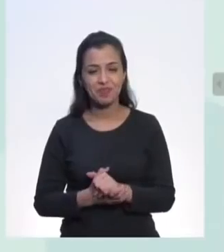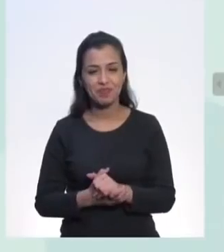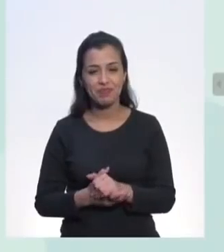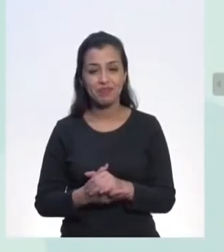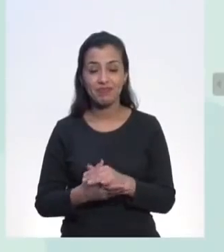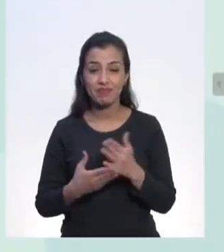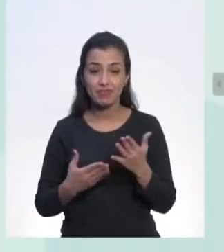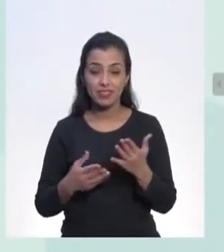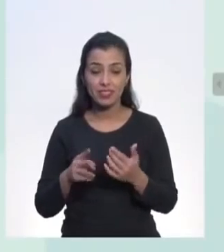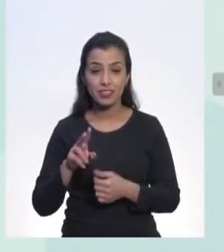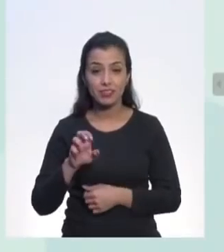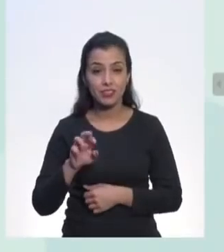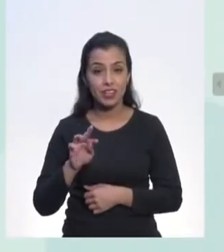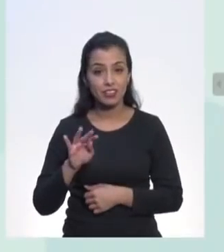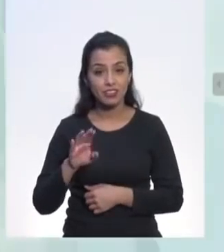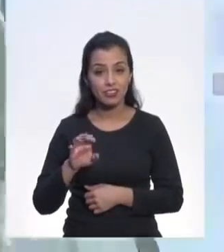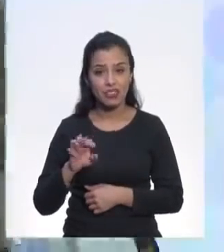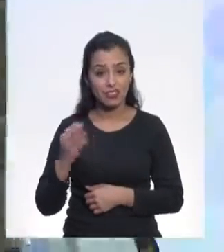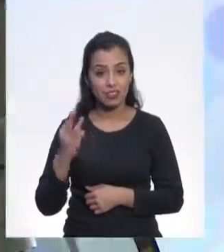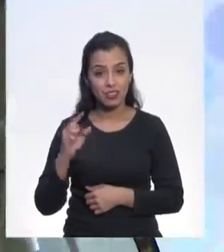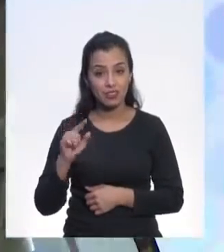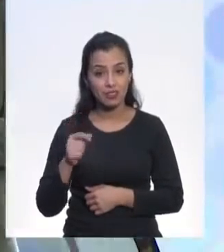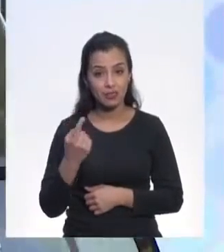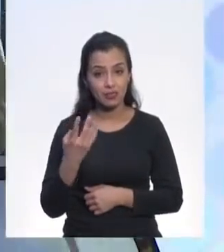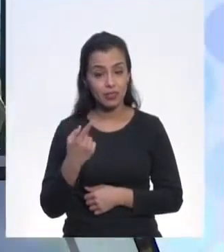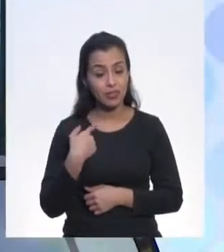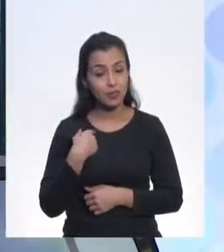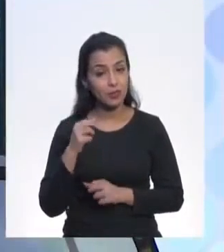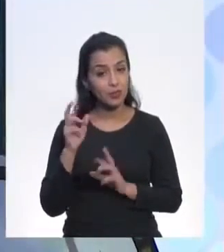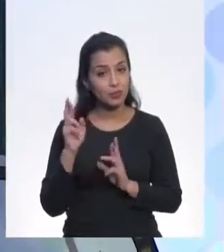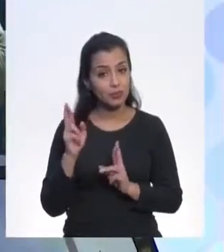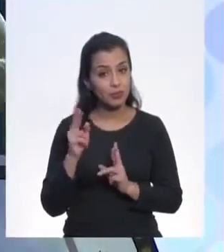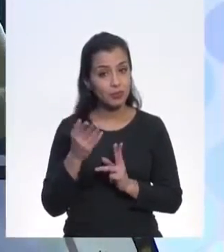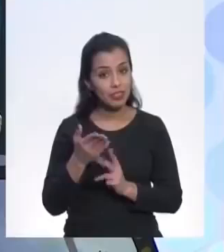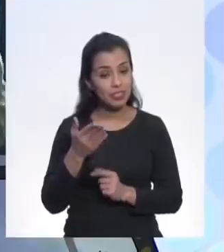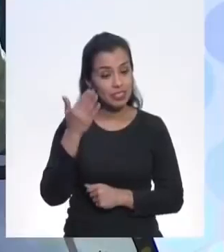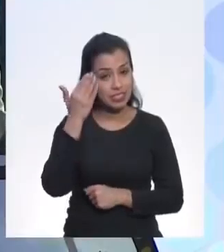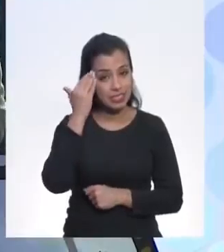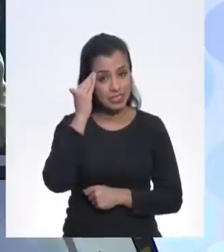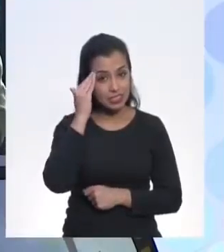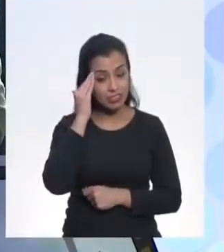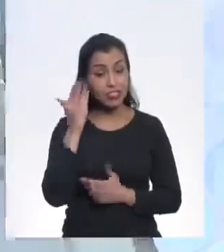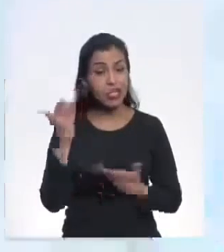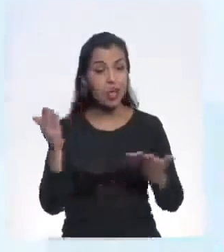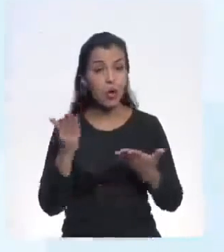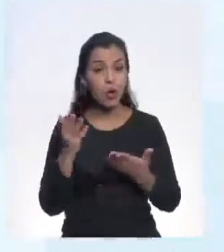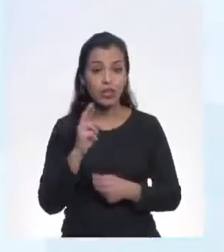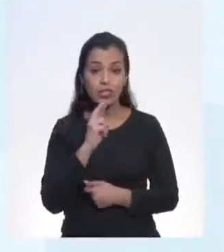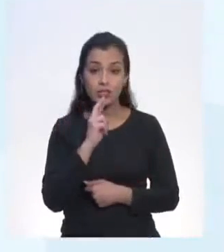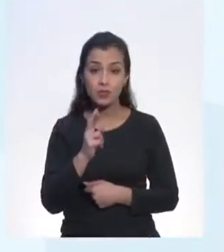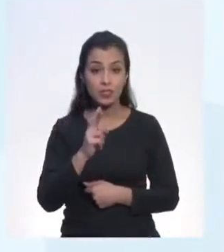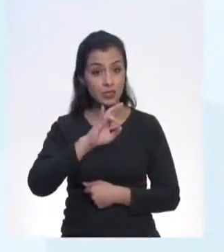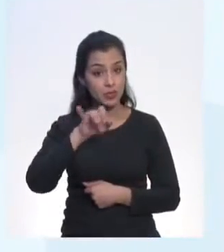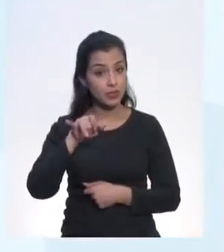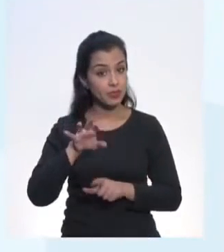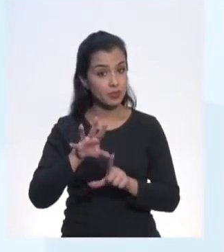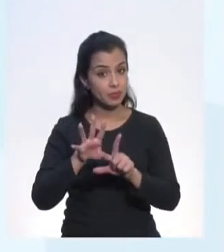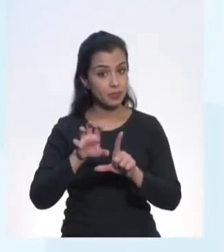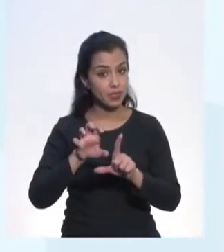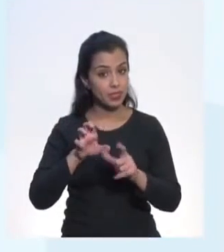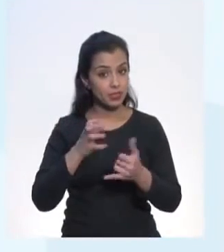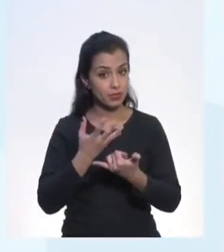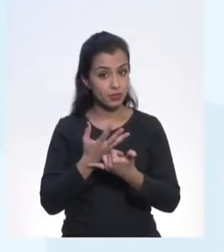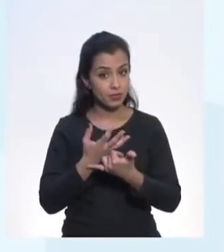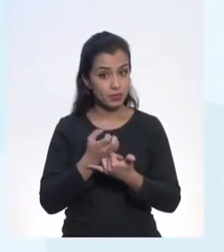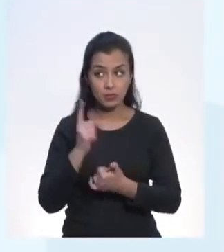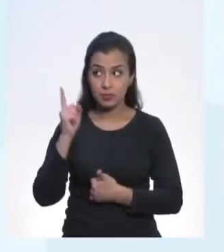Muito bem. Espero que vocês tenham entendido. Por favor, coloque a resolução da atividade na tela para eles tirarem um print.